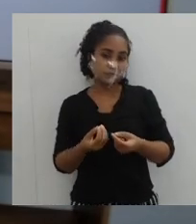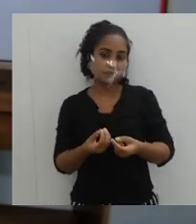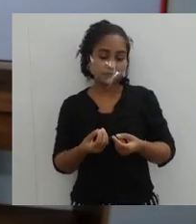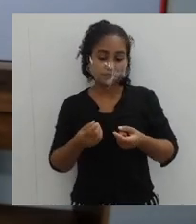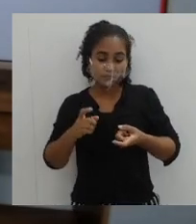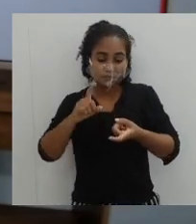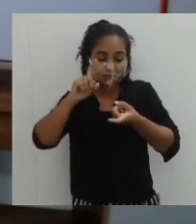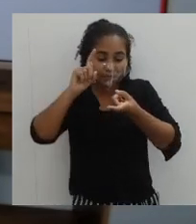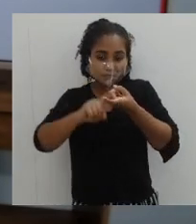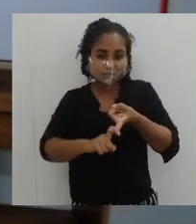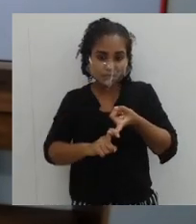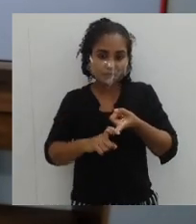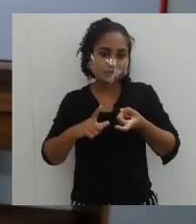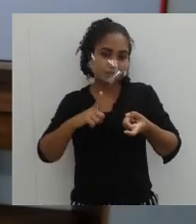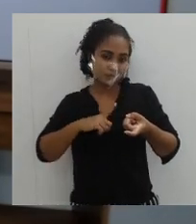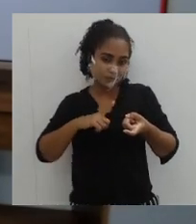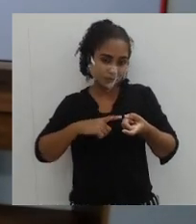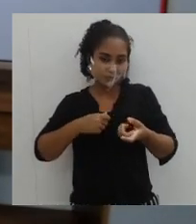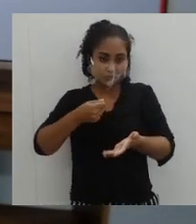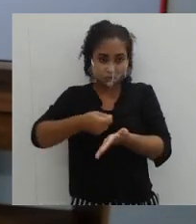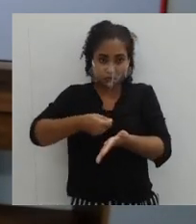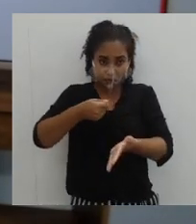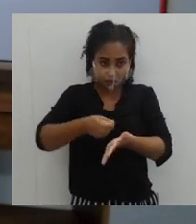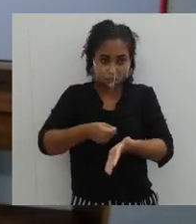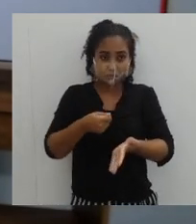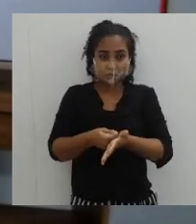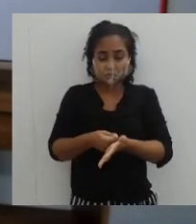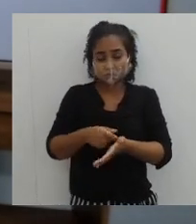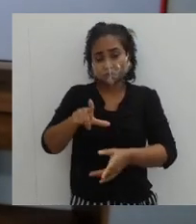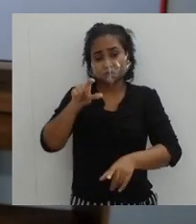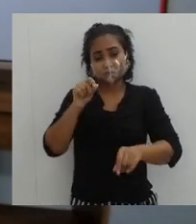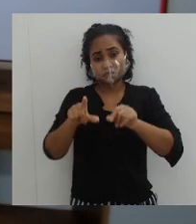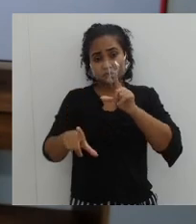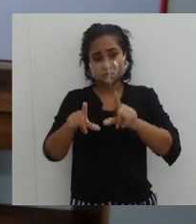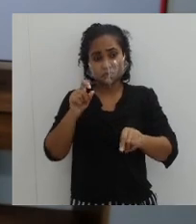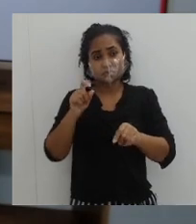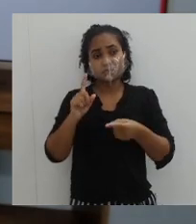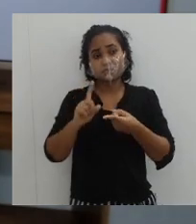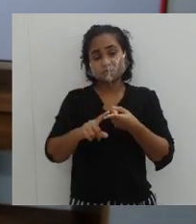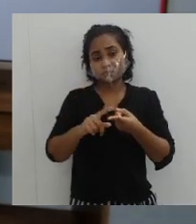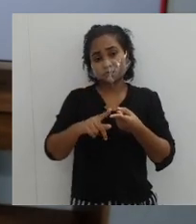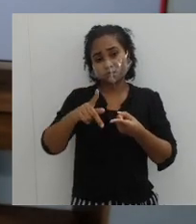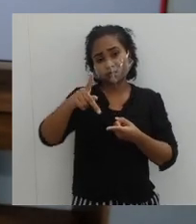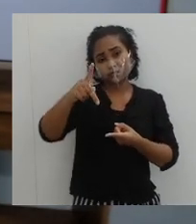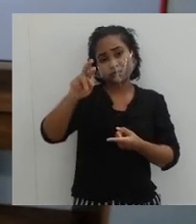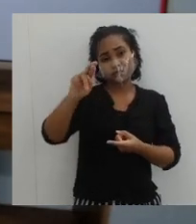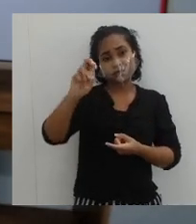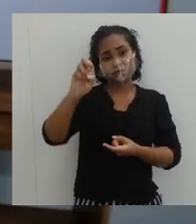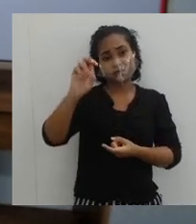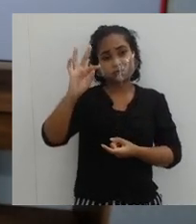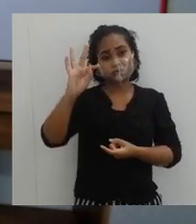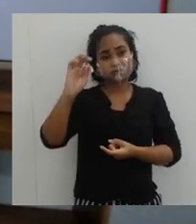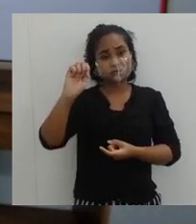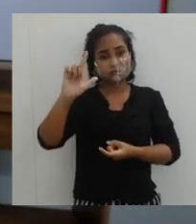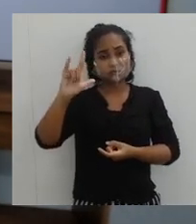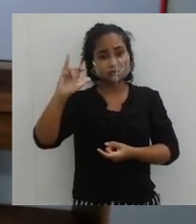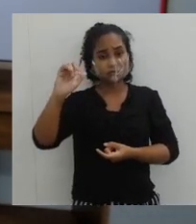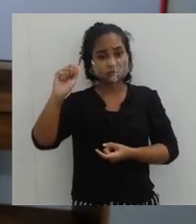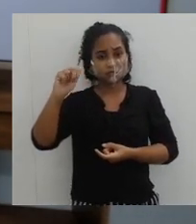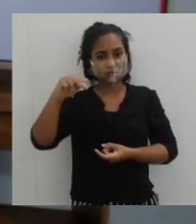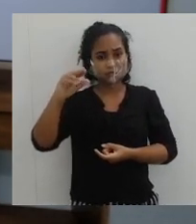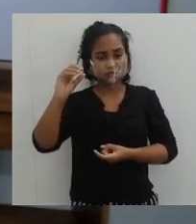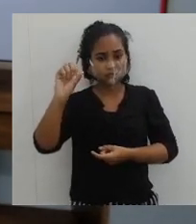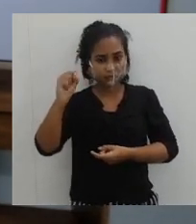hospedeiro, tá? Então, existe parasita obrigatório, parasita facultativo e parasita que a gente chama protelianos.